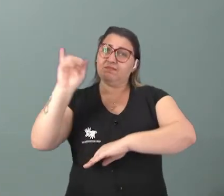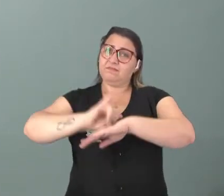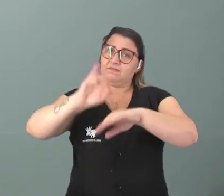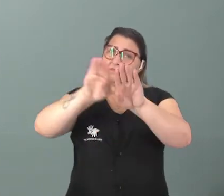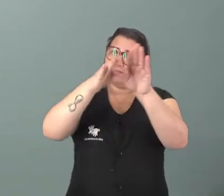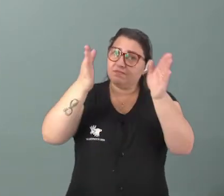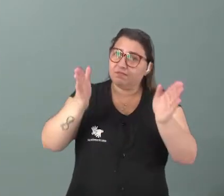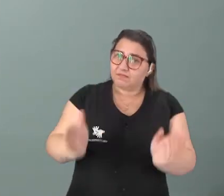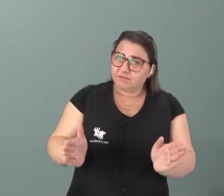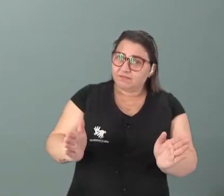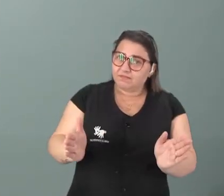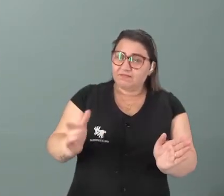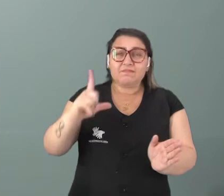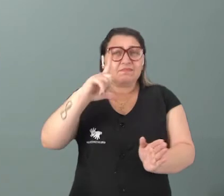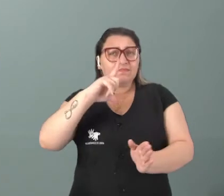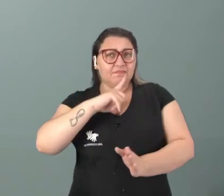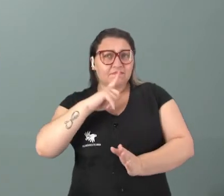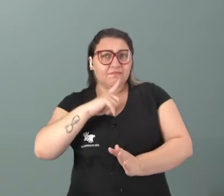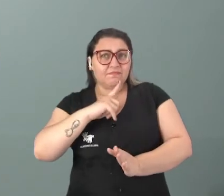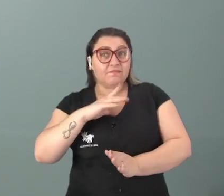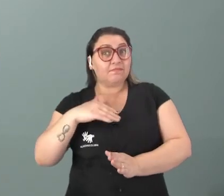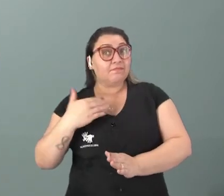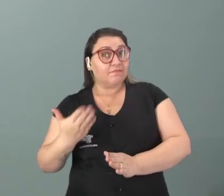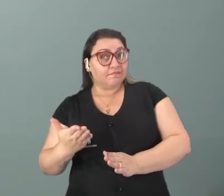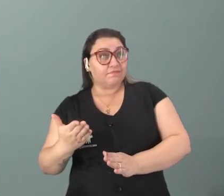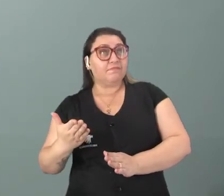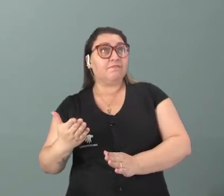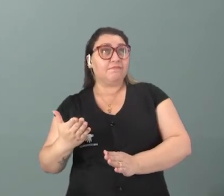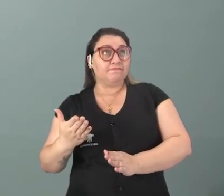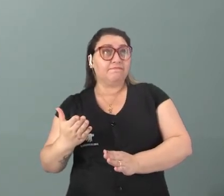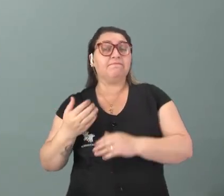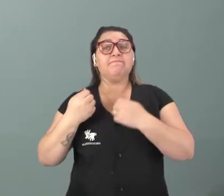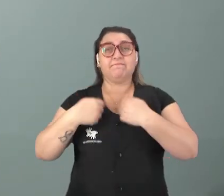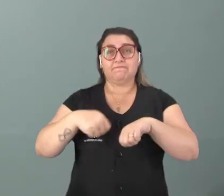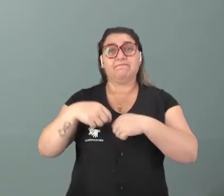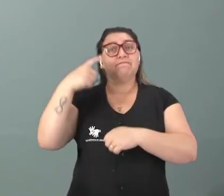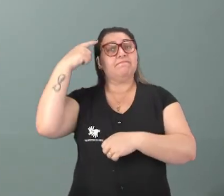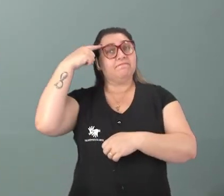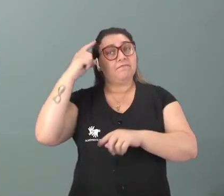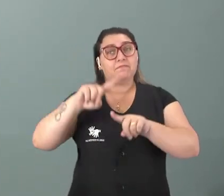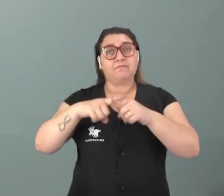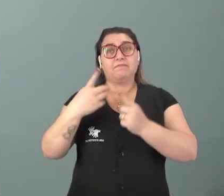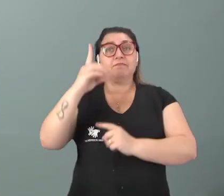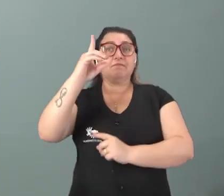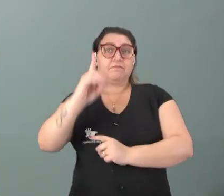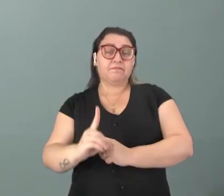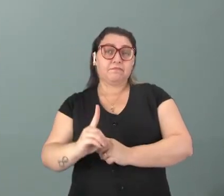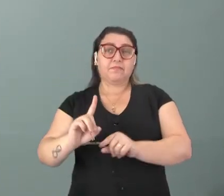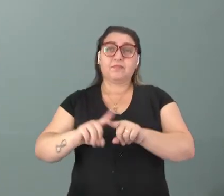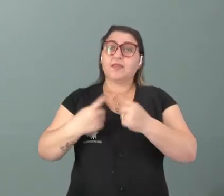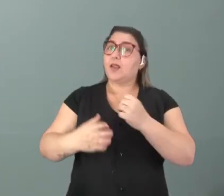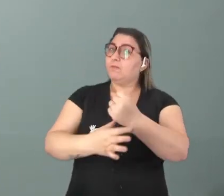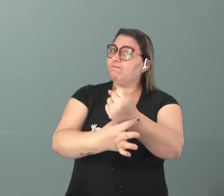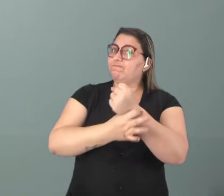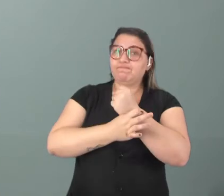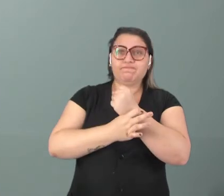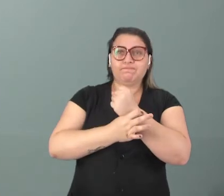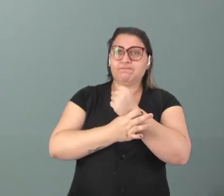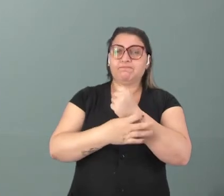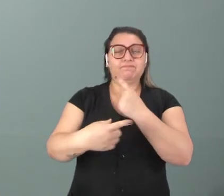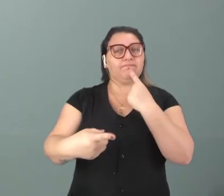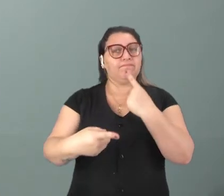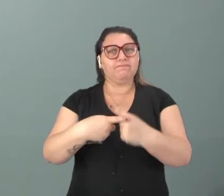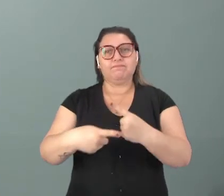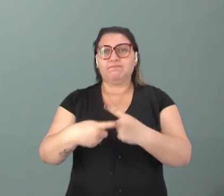pessoas têm o que comer? É um caso a se pensar, mas é um direito, mas não é garantido,